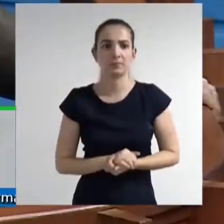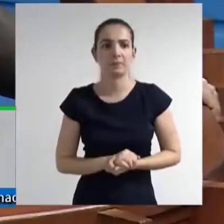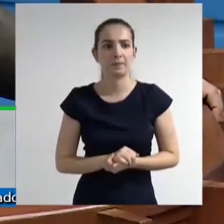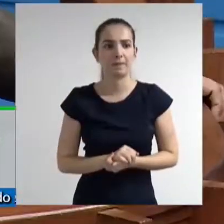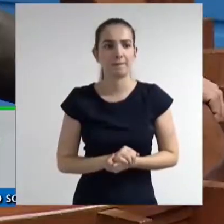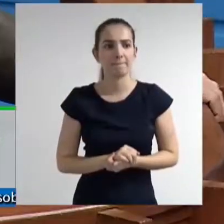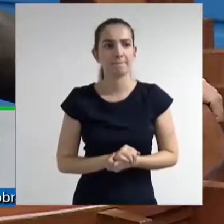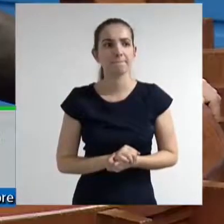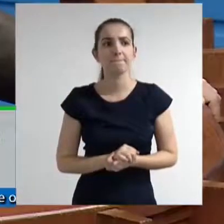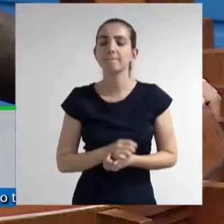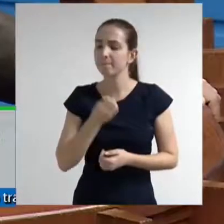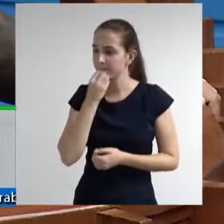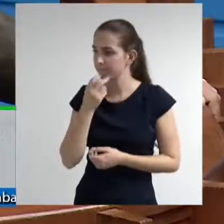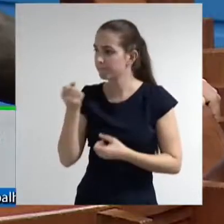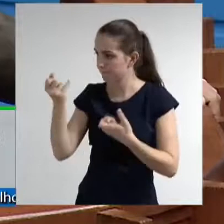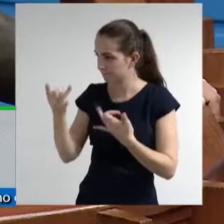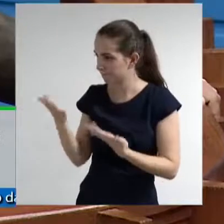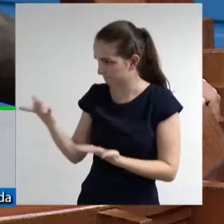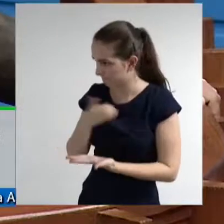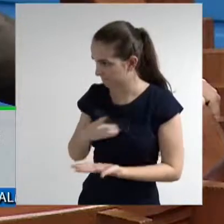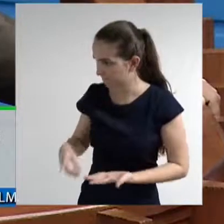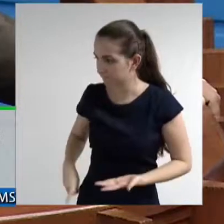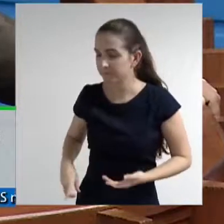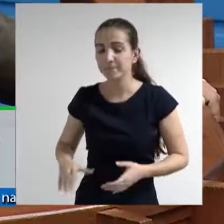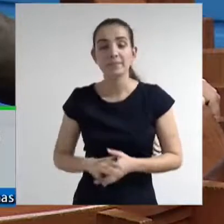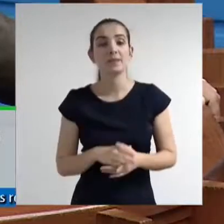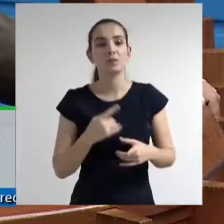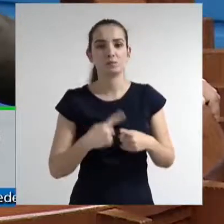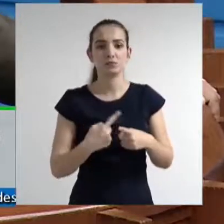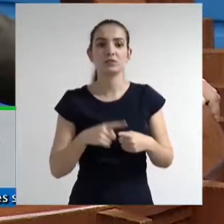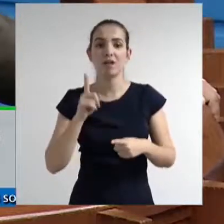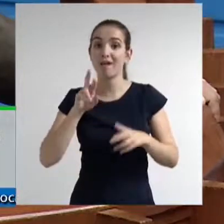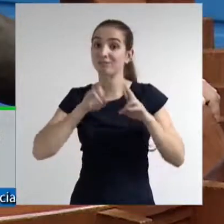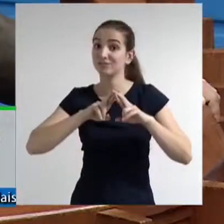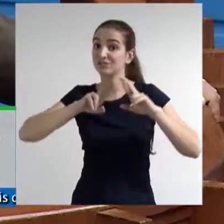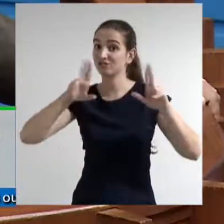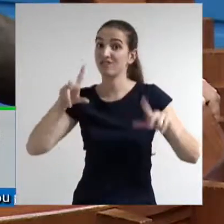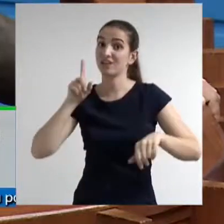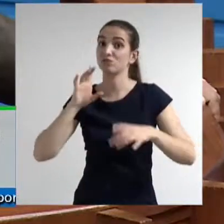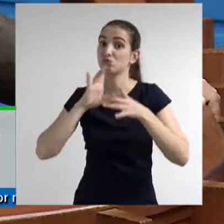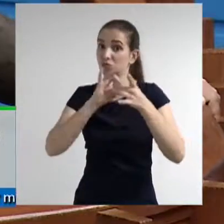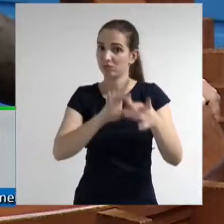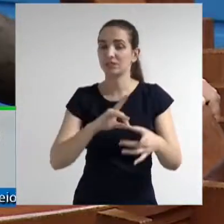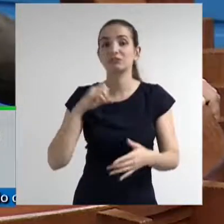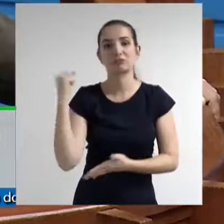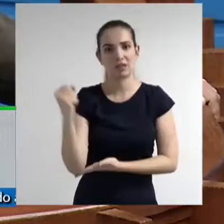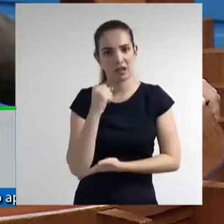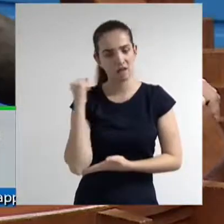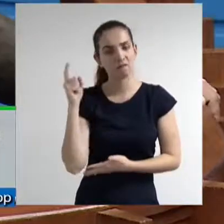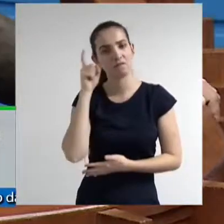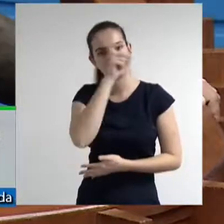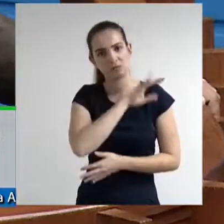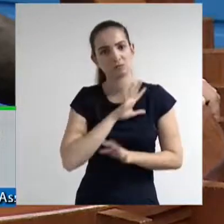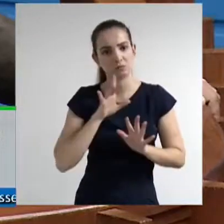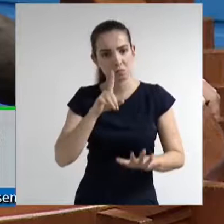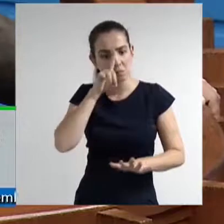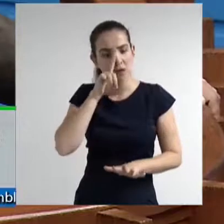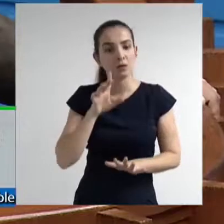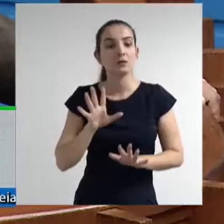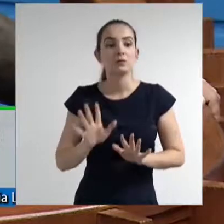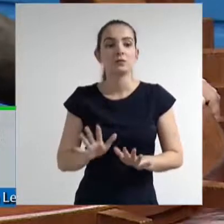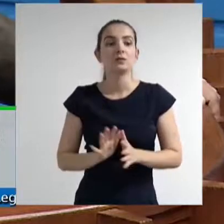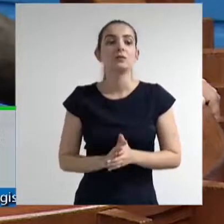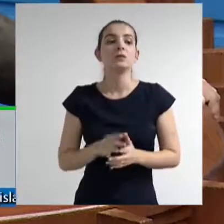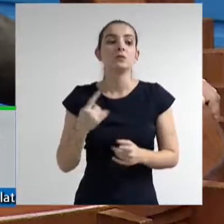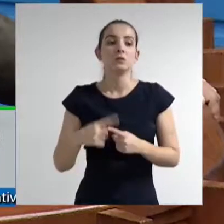bem lembrado por Vossa Excelência, deputado Barbosinha, porque é uma excepcionalidade que nós estamos fazendo. É uma excepcionalidade. Na verdade, se